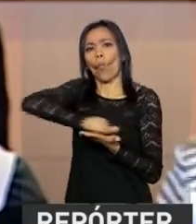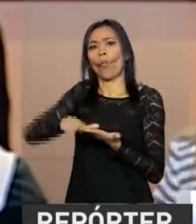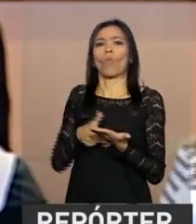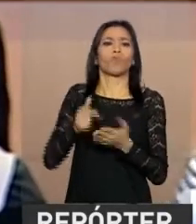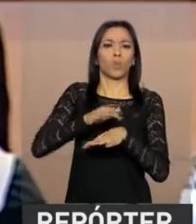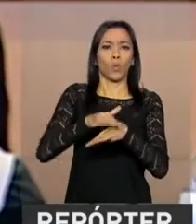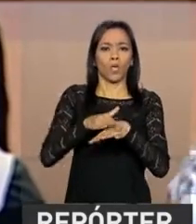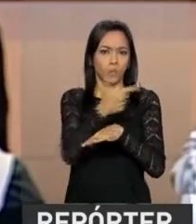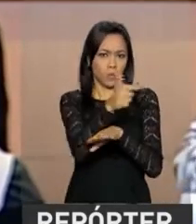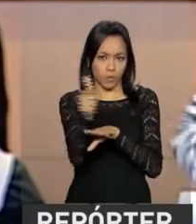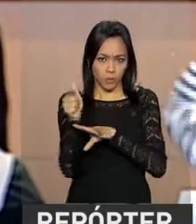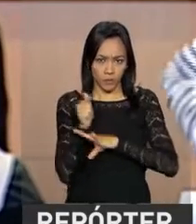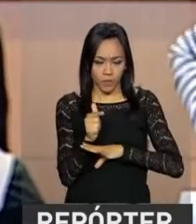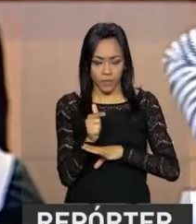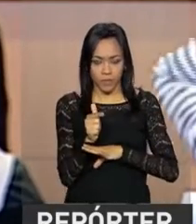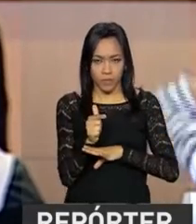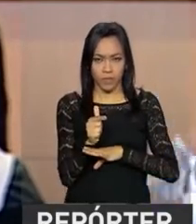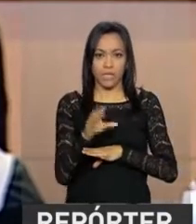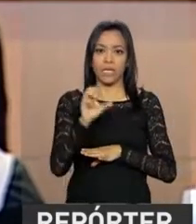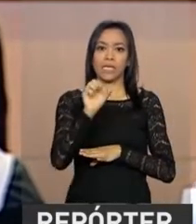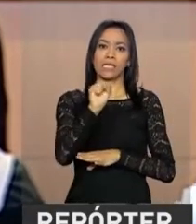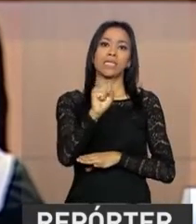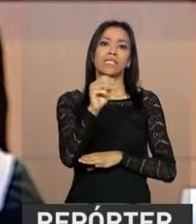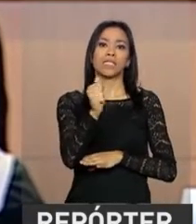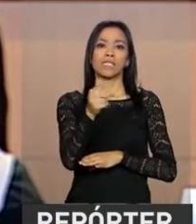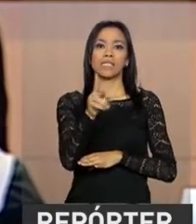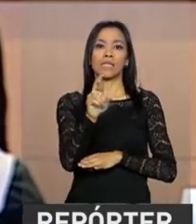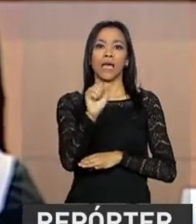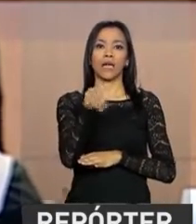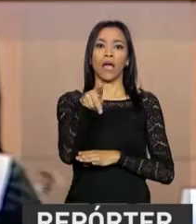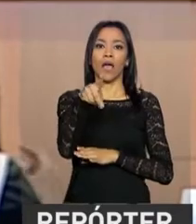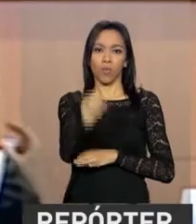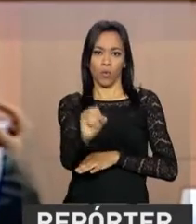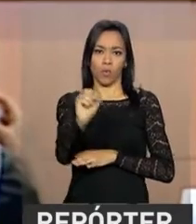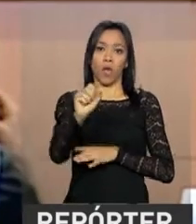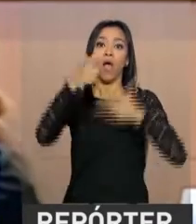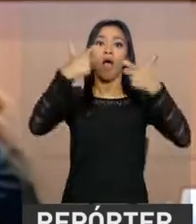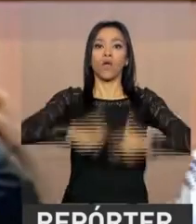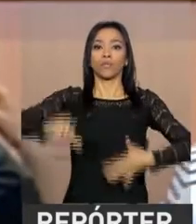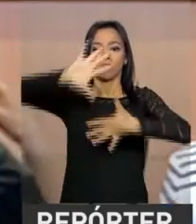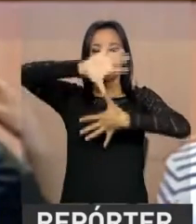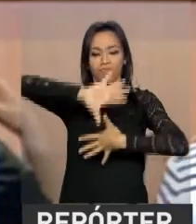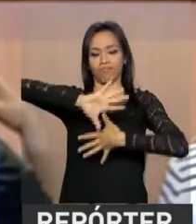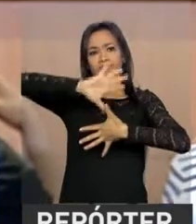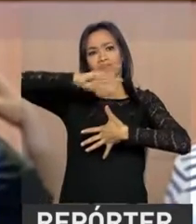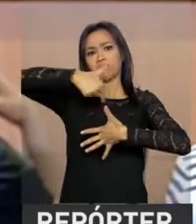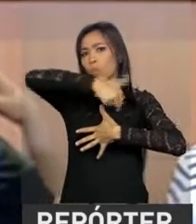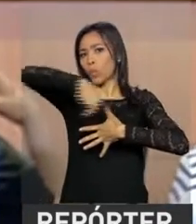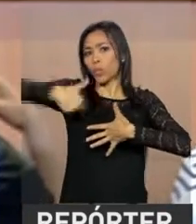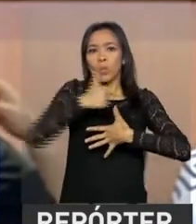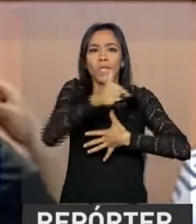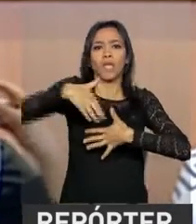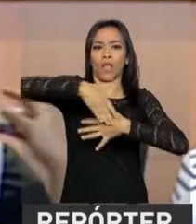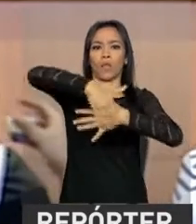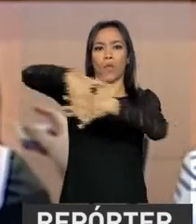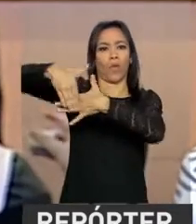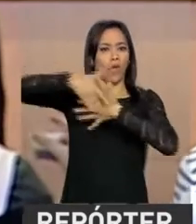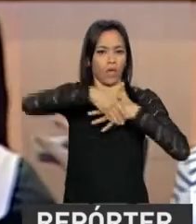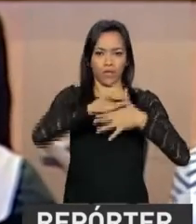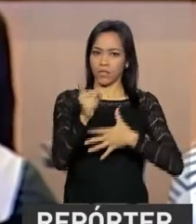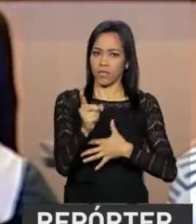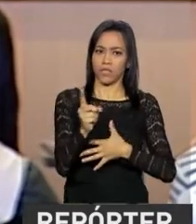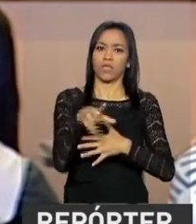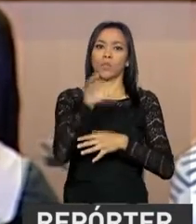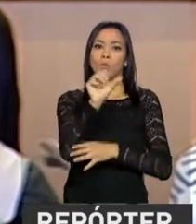considerado é a zona das região das américas é considerada uma zona livre de sarampo é a primeira zona livre de